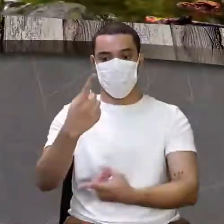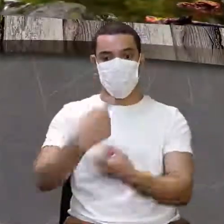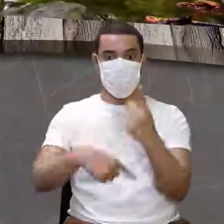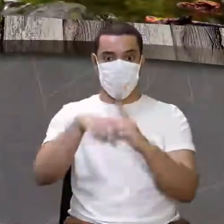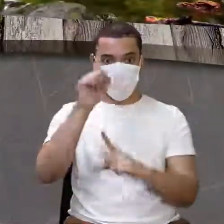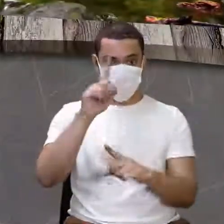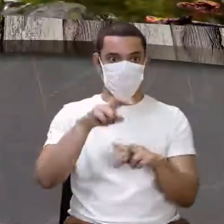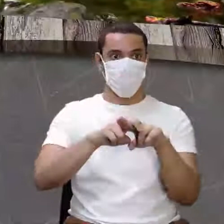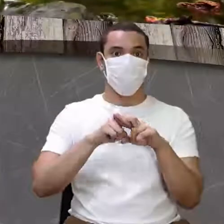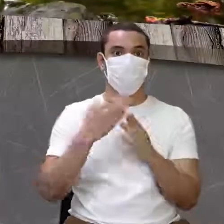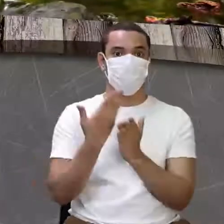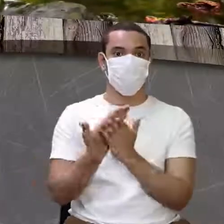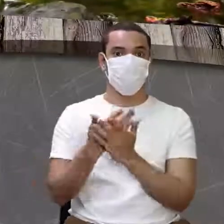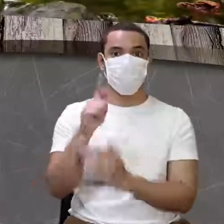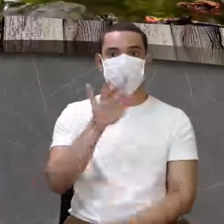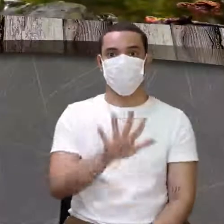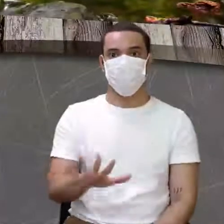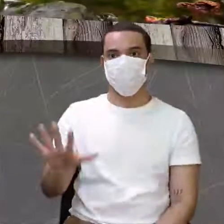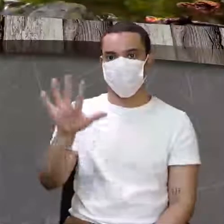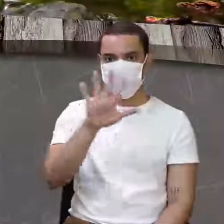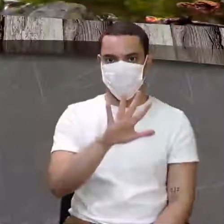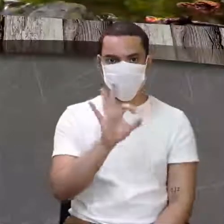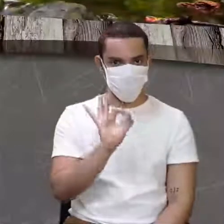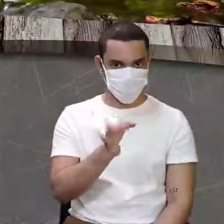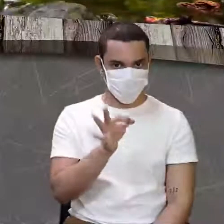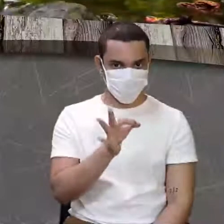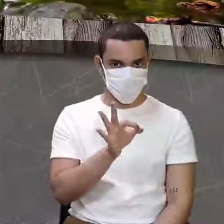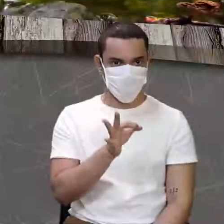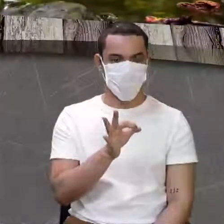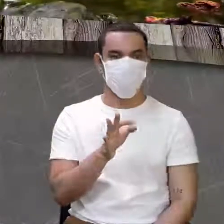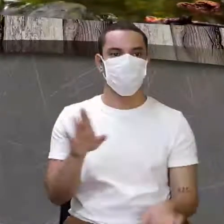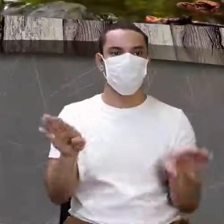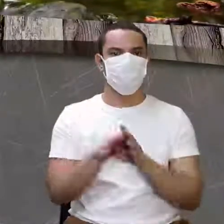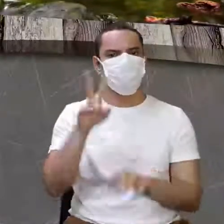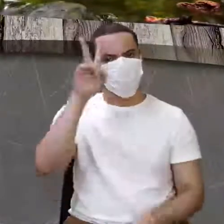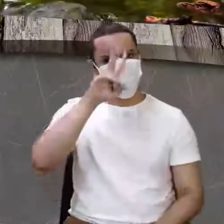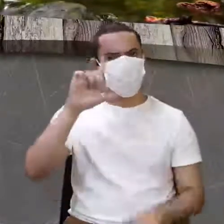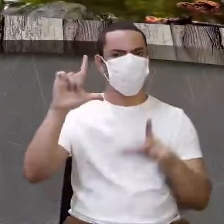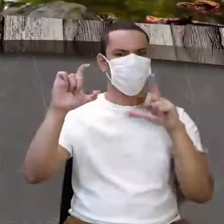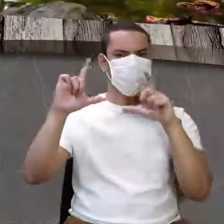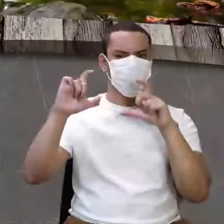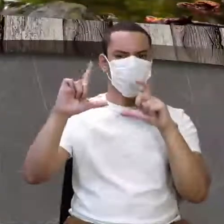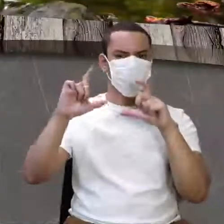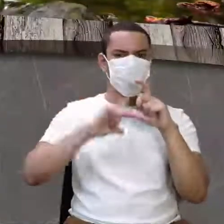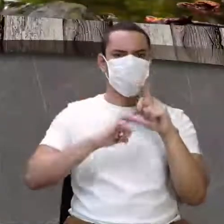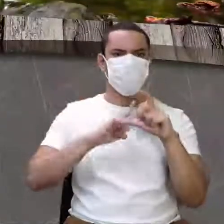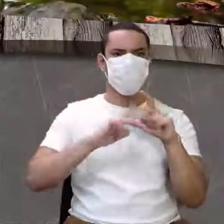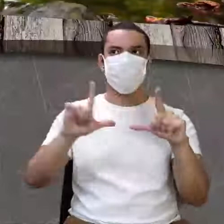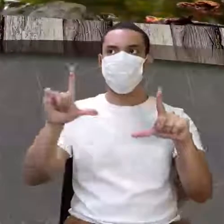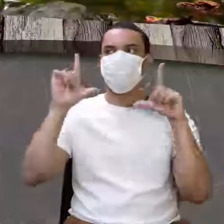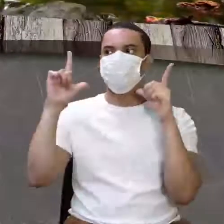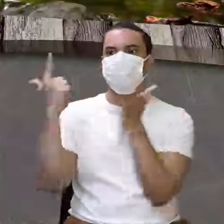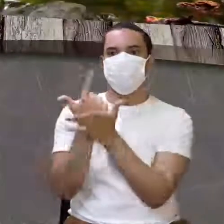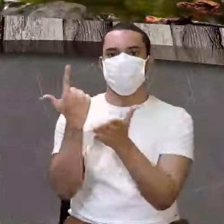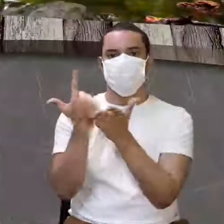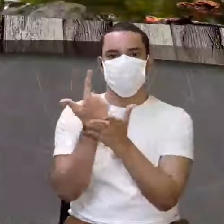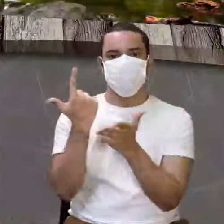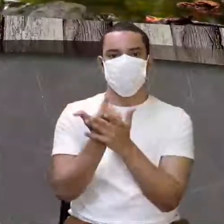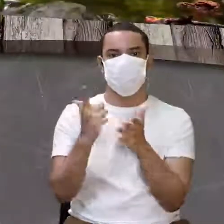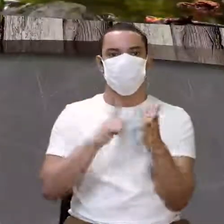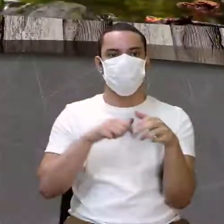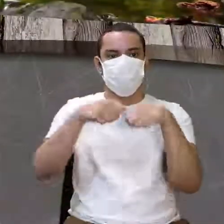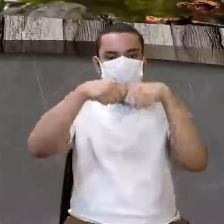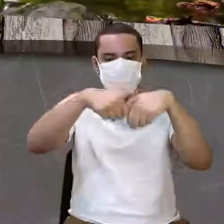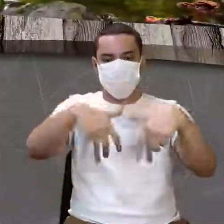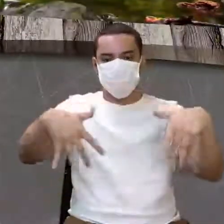estudo global. Tá bom? Lembra aquelas fotos aí quando a gente tem capas de livros que tem aquelas ramificações de